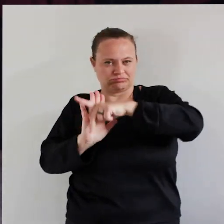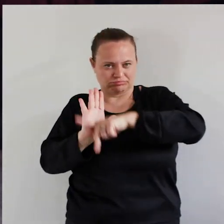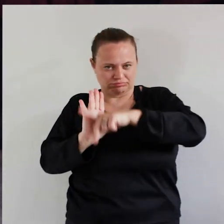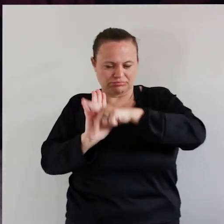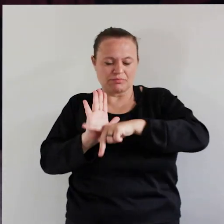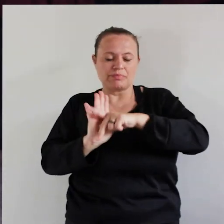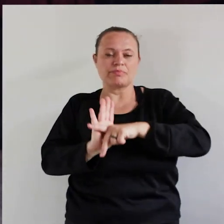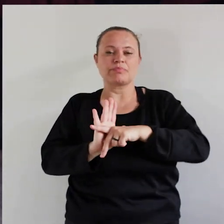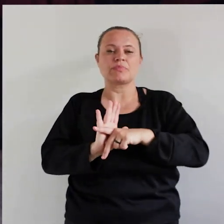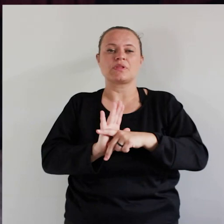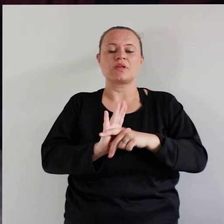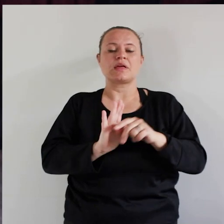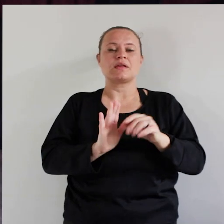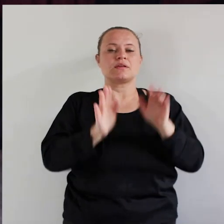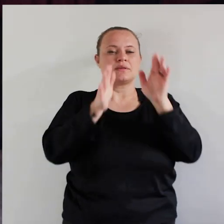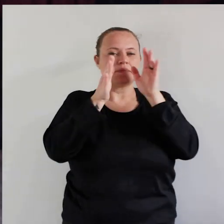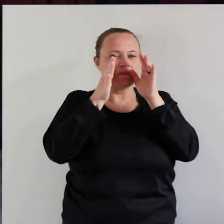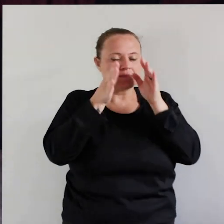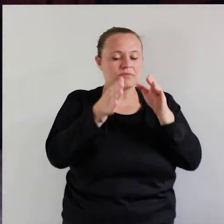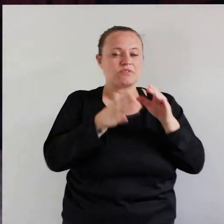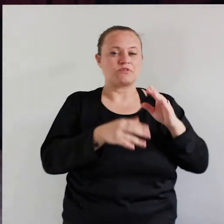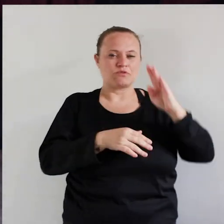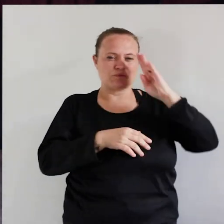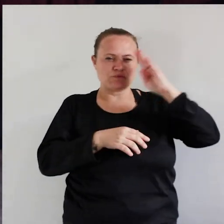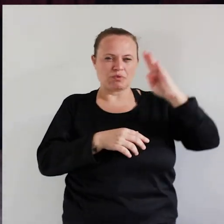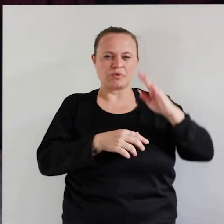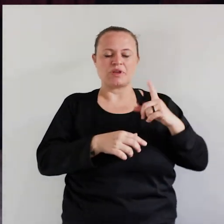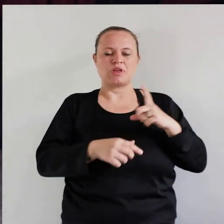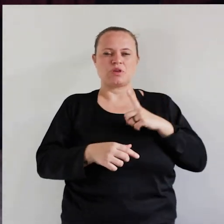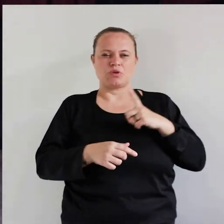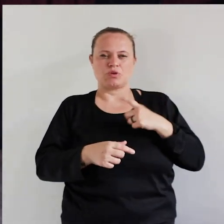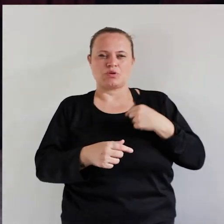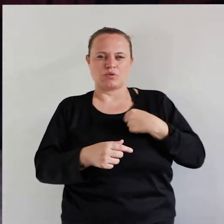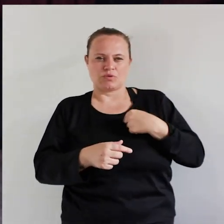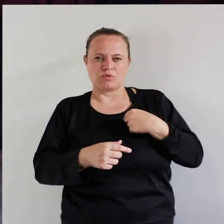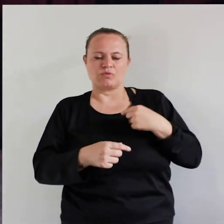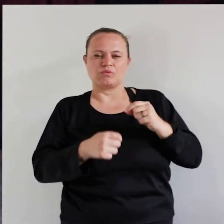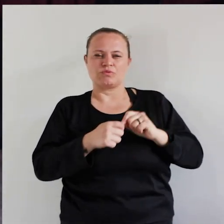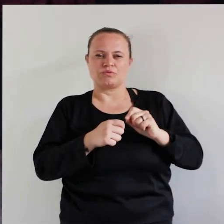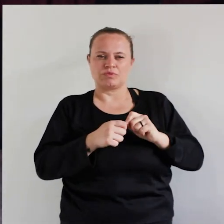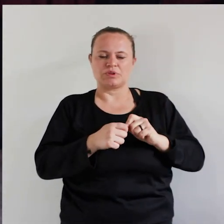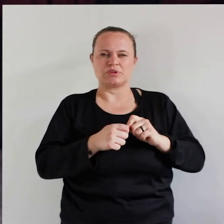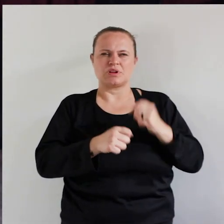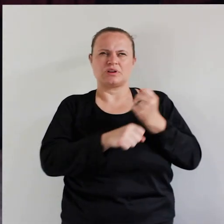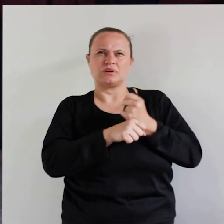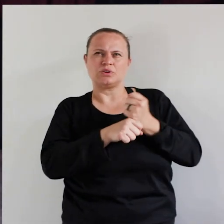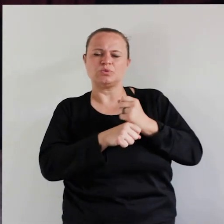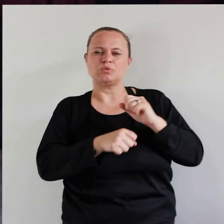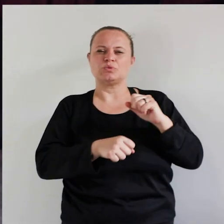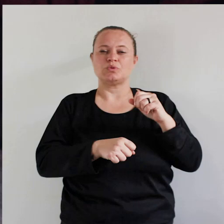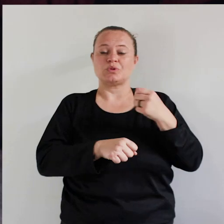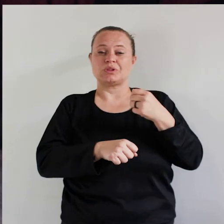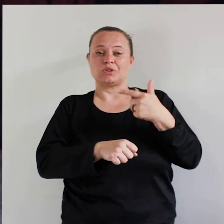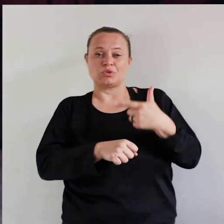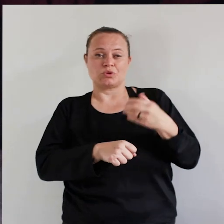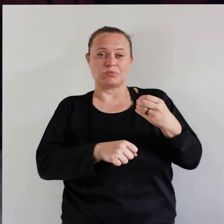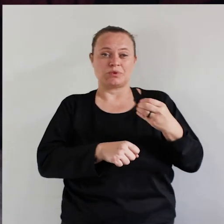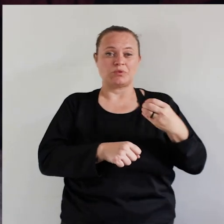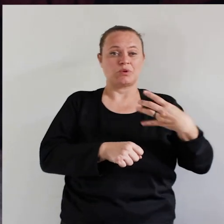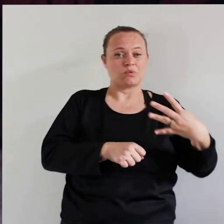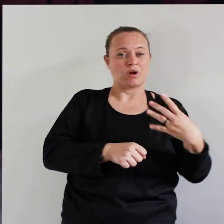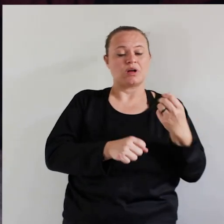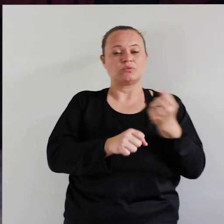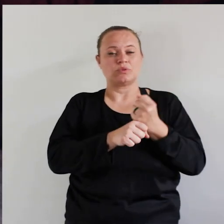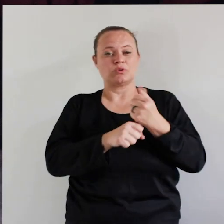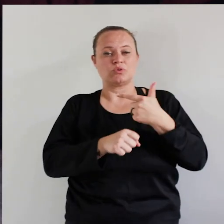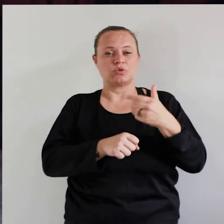os seus subprojetos, né? Então, aí aqui especificamente, o que eu te falei, a partir